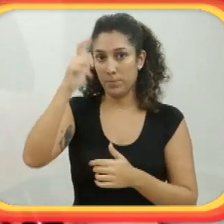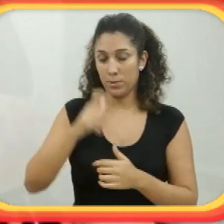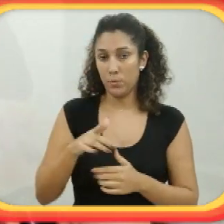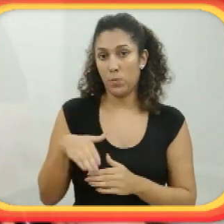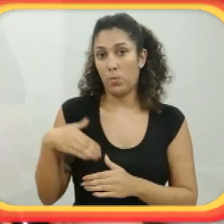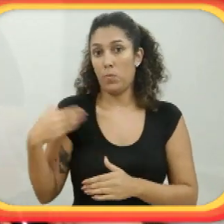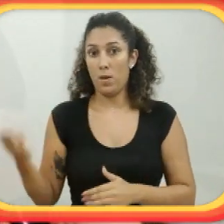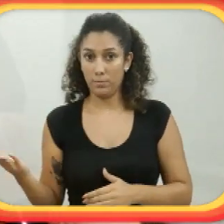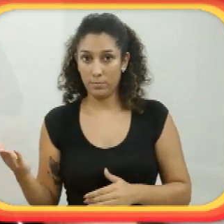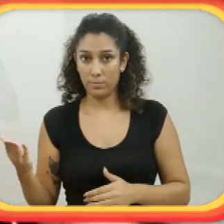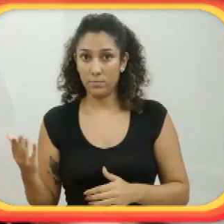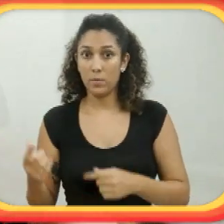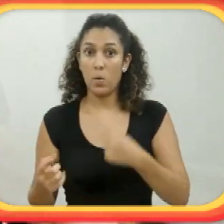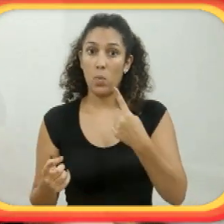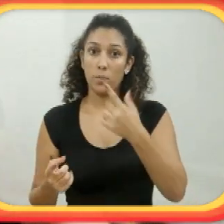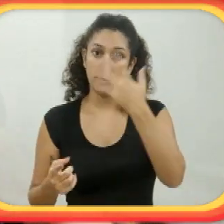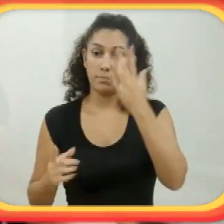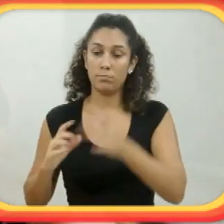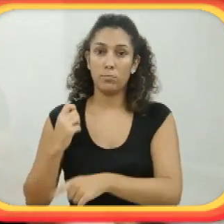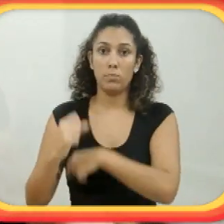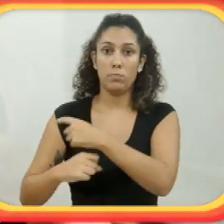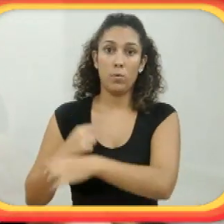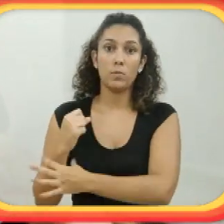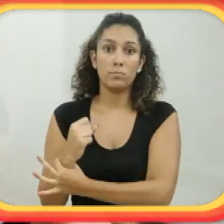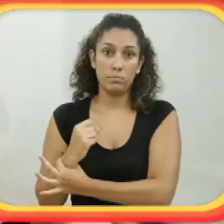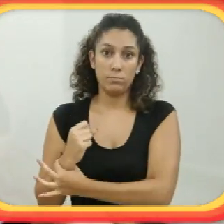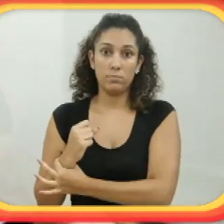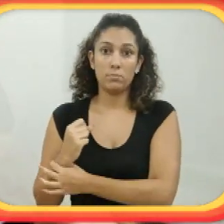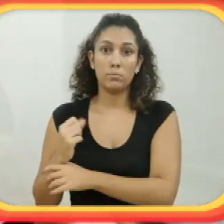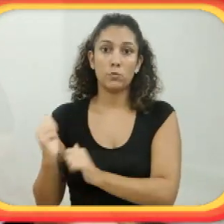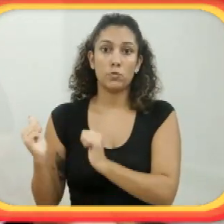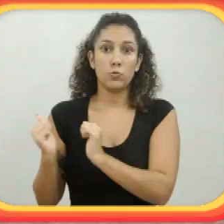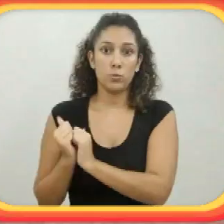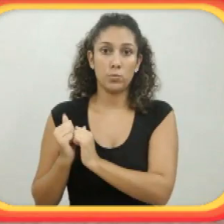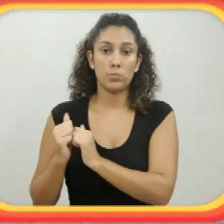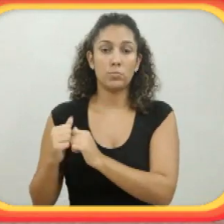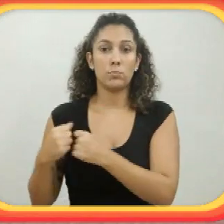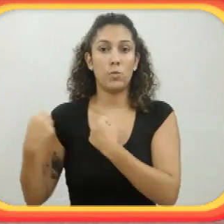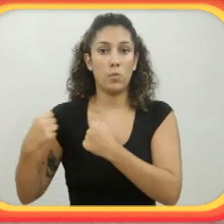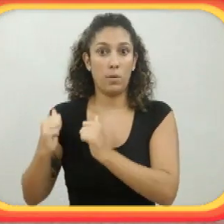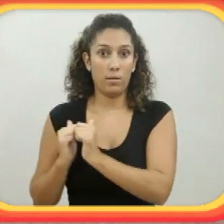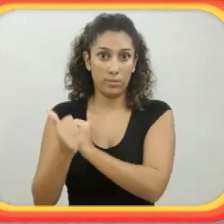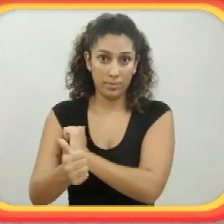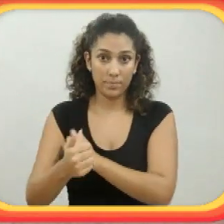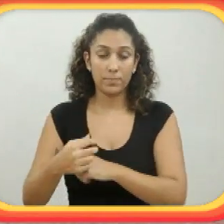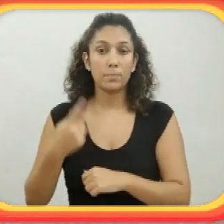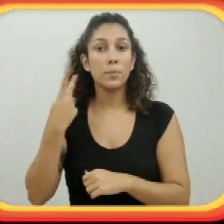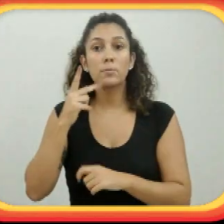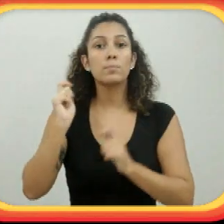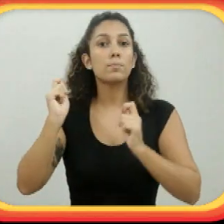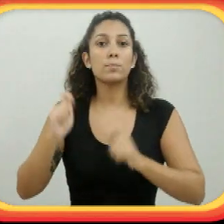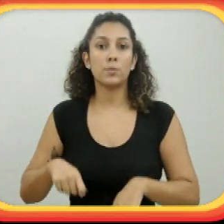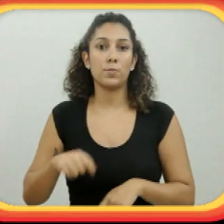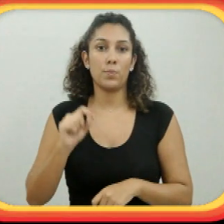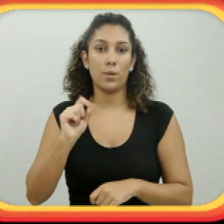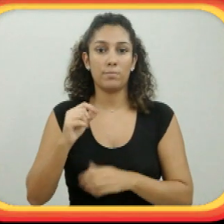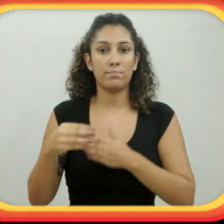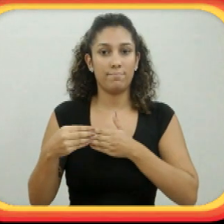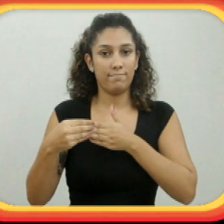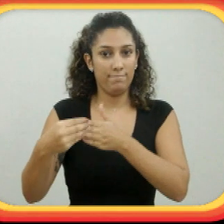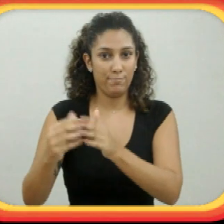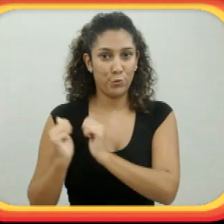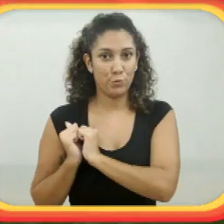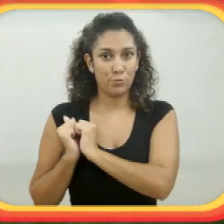um exemplo, né? Um atleta cego que vai correr, ele corre com um guia. É uma pessoa do